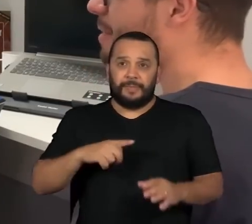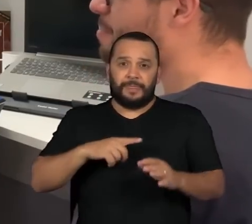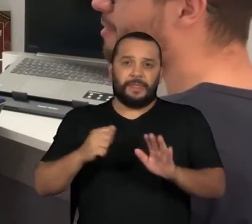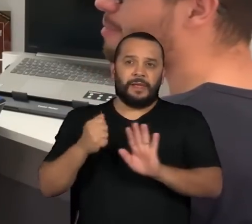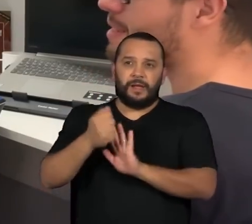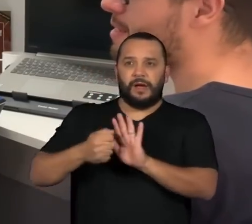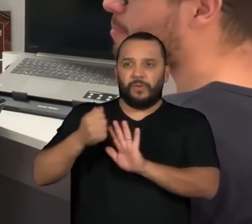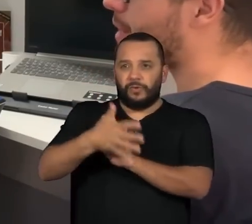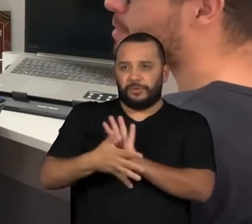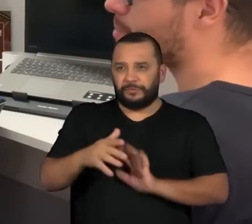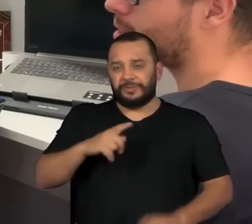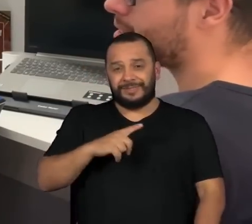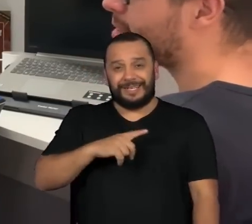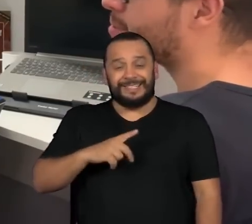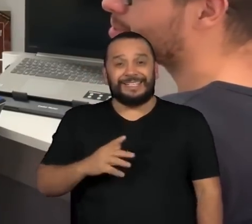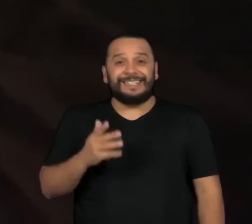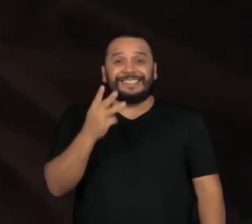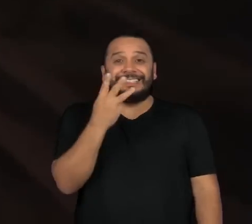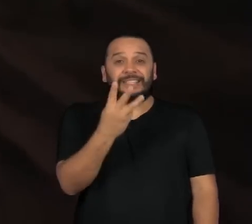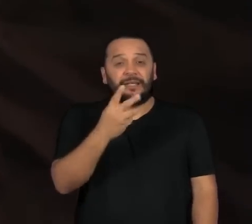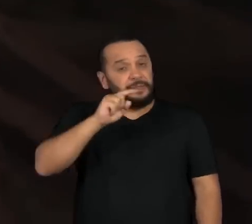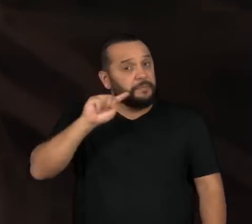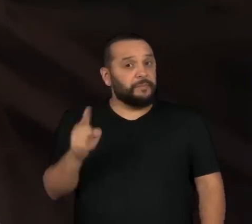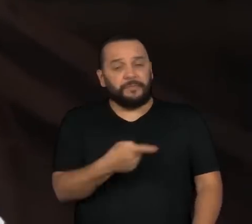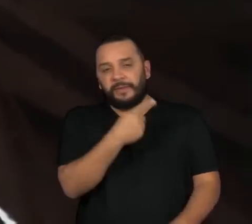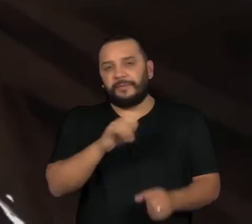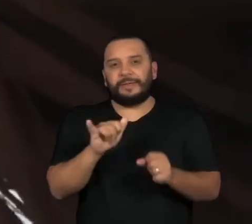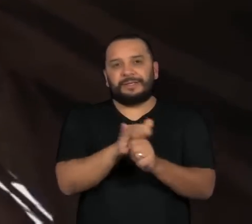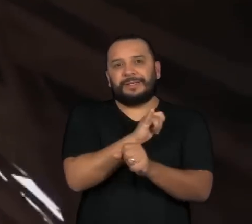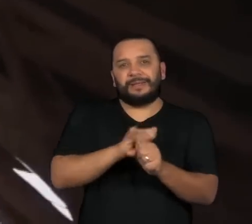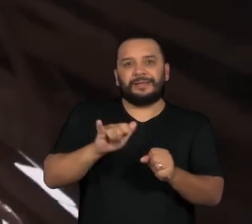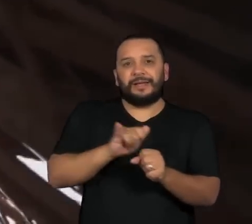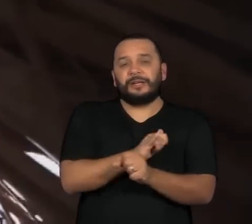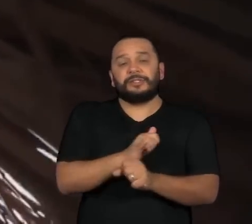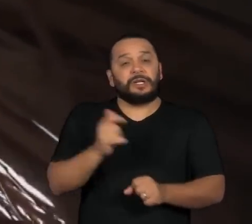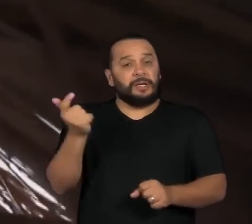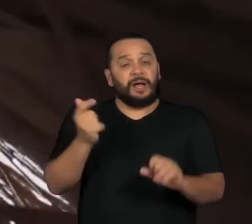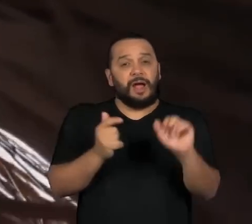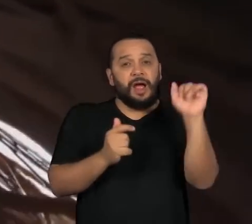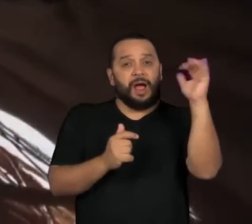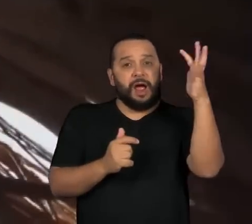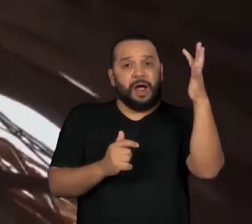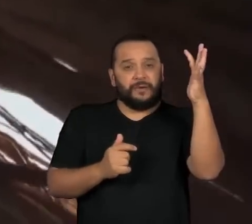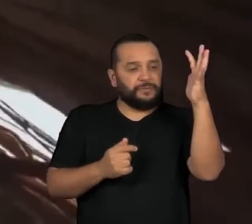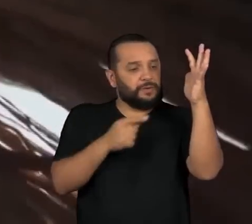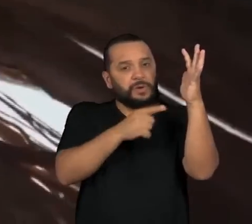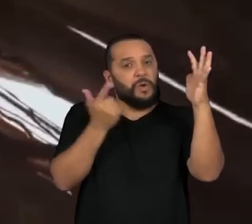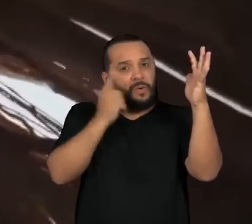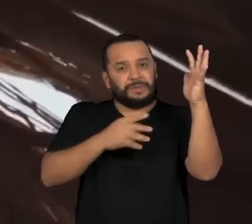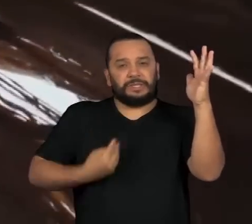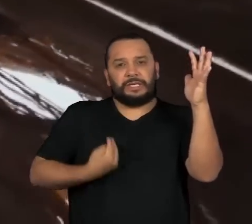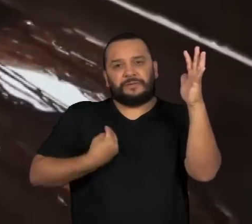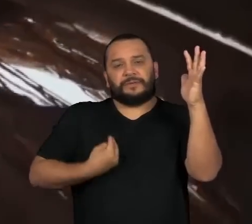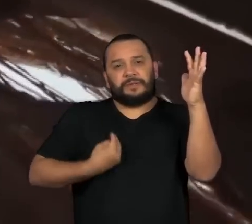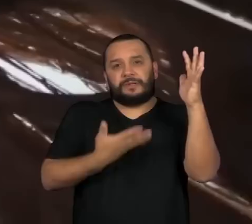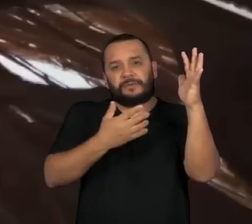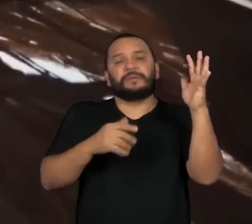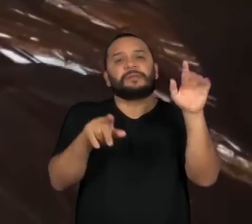3.000 estratégias de sobrevivência usadas pelas árvores para calcular as taxas de